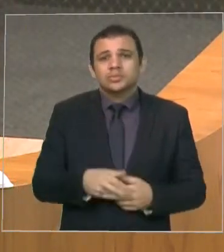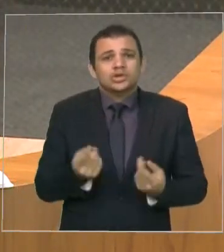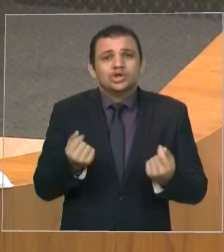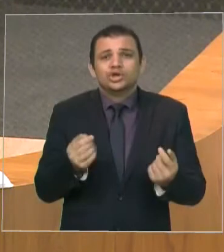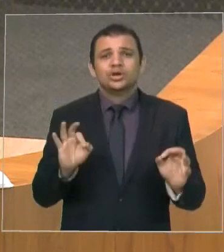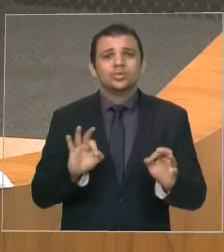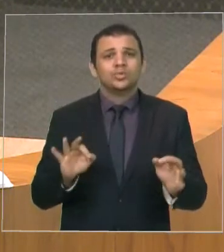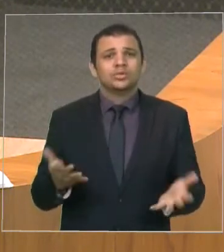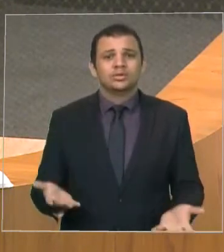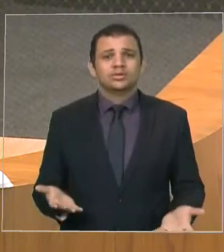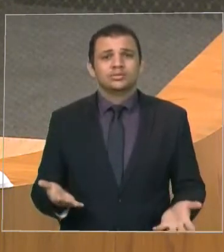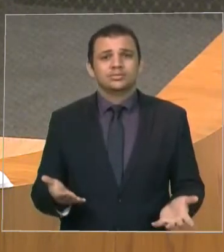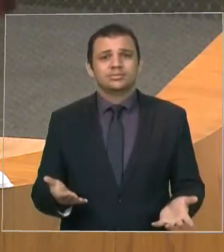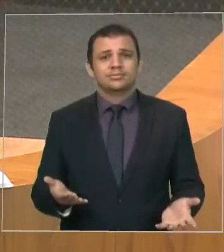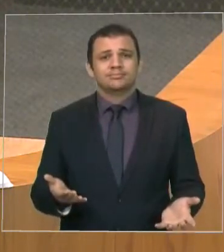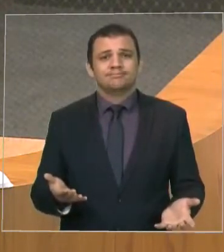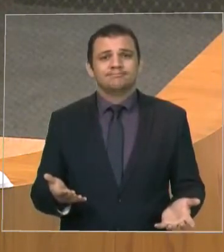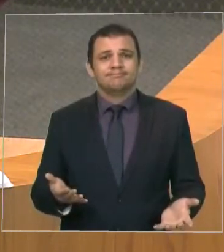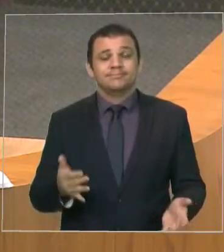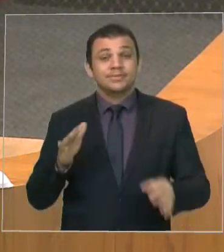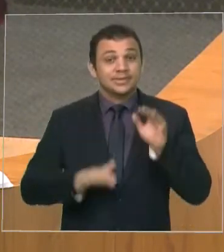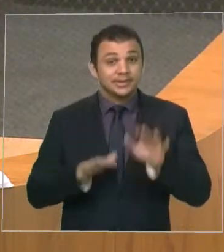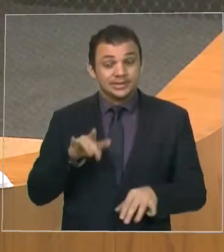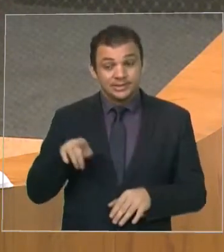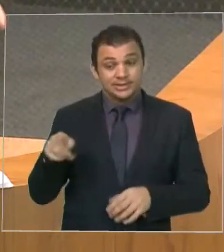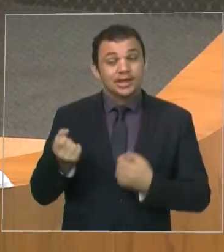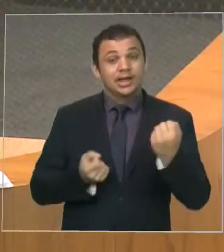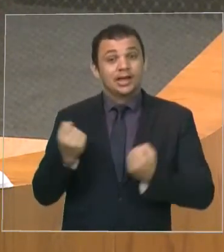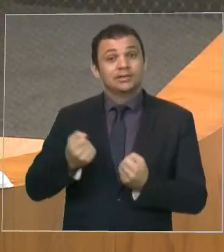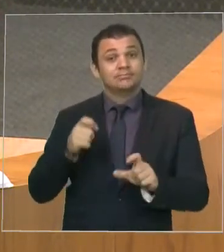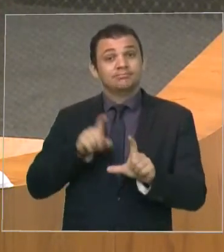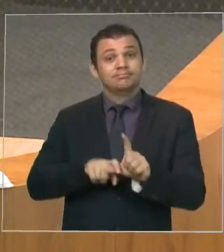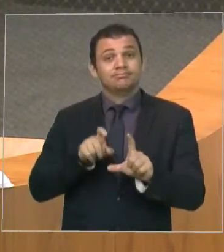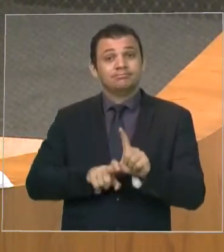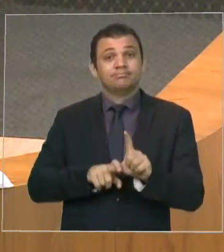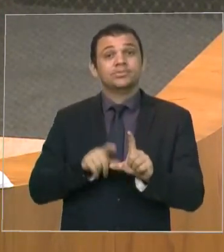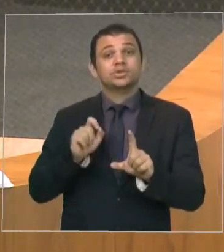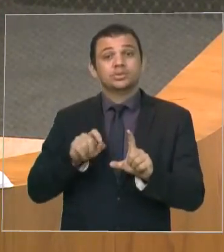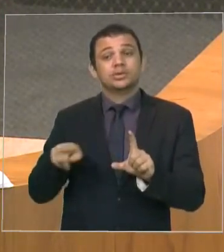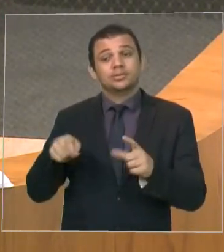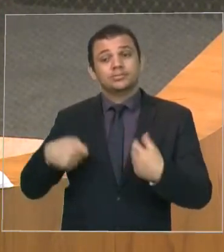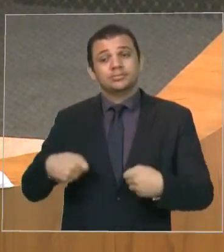E muitas vezes um bem que ele depende para trabalhar e para sobreviver.